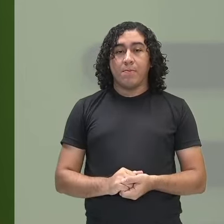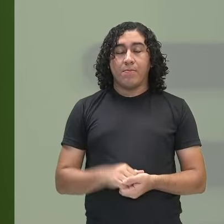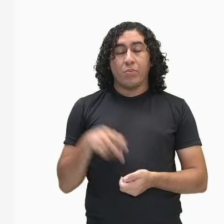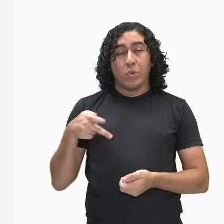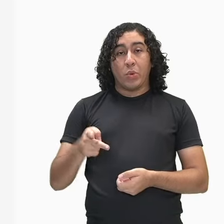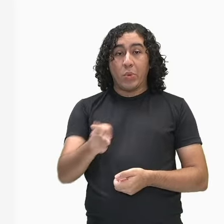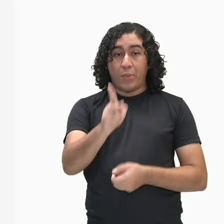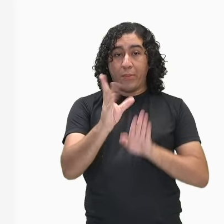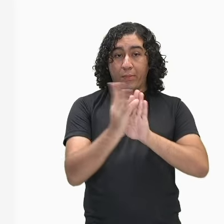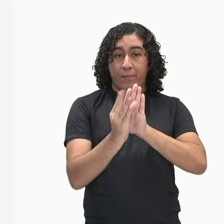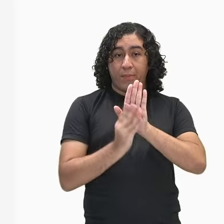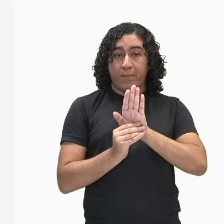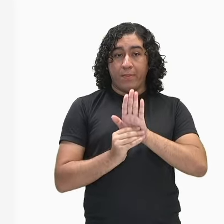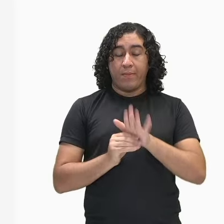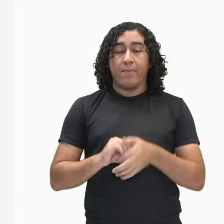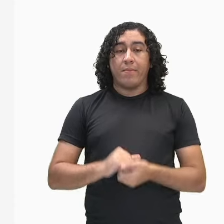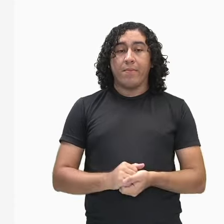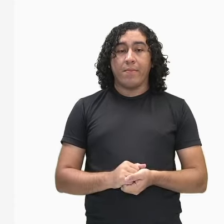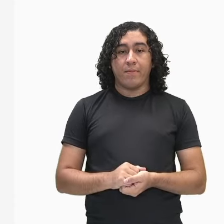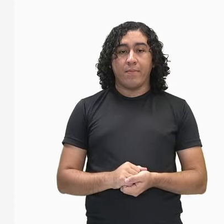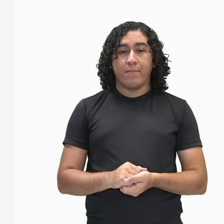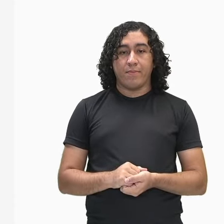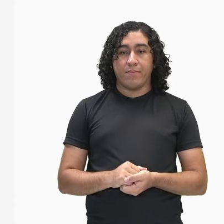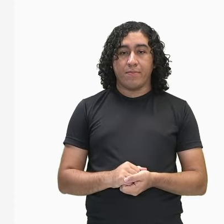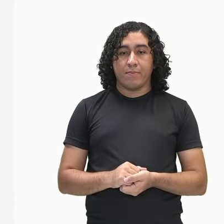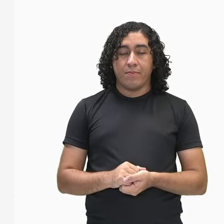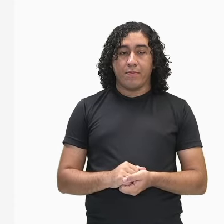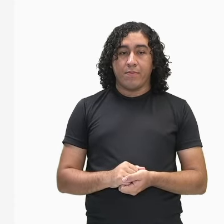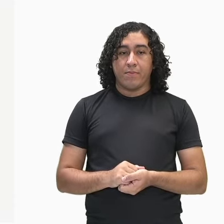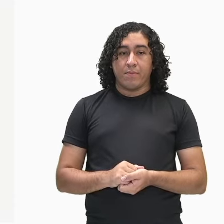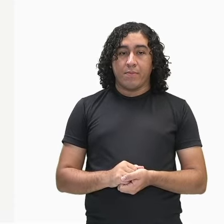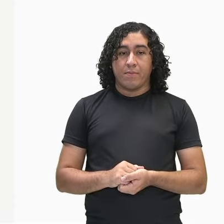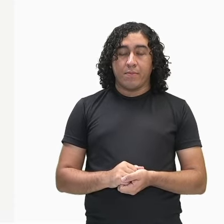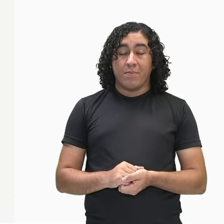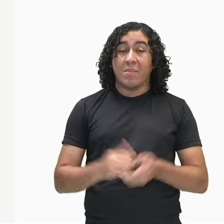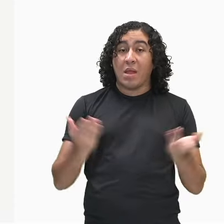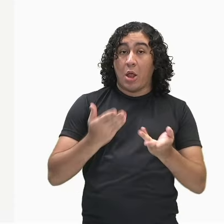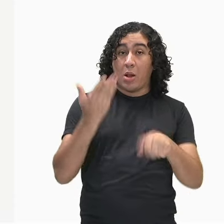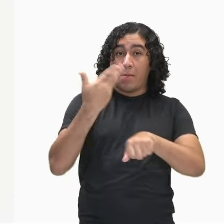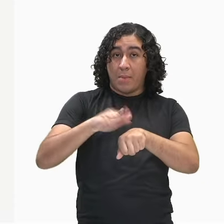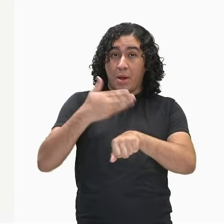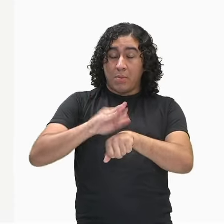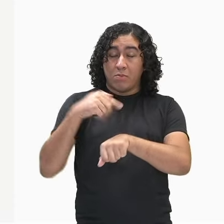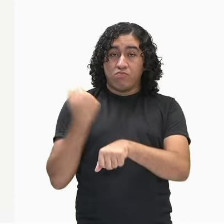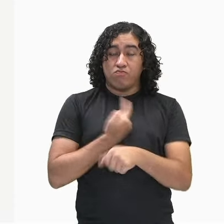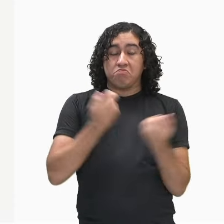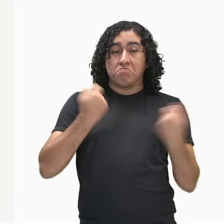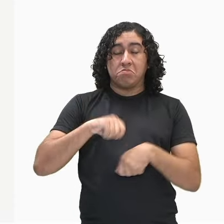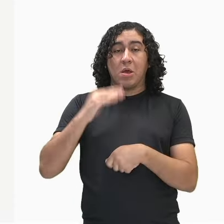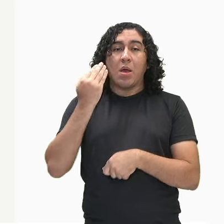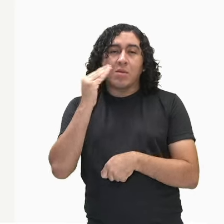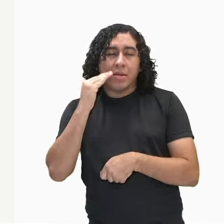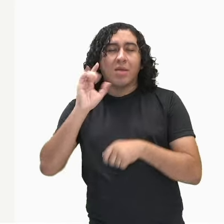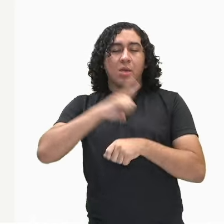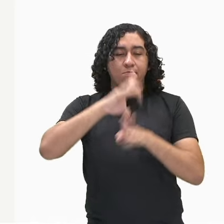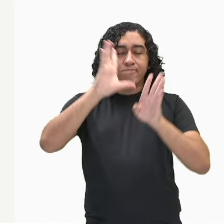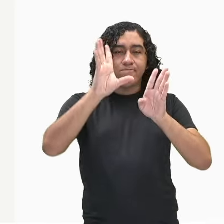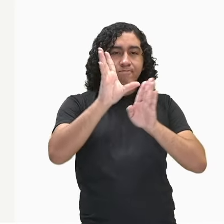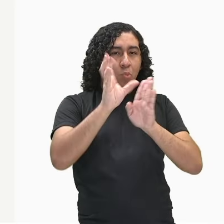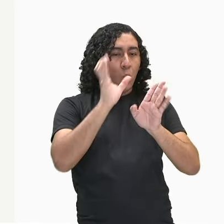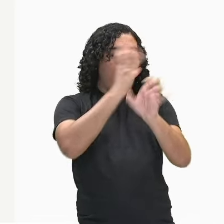nosso conteúdo. Aqui eu deixei uma aplicação para a gente poder fazer esses cálculos, porque